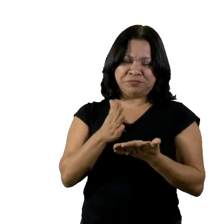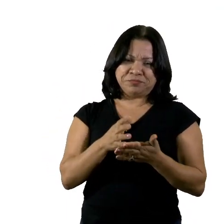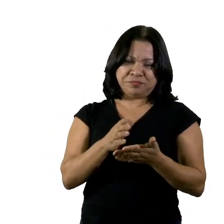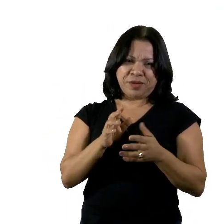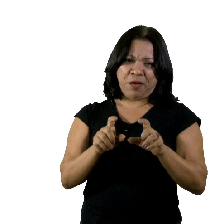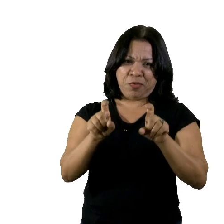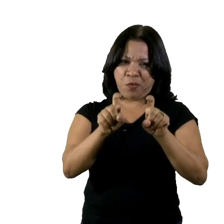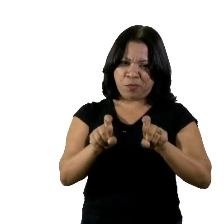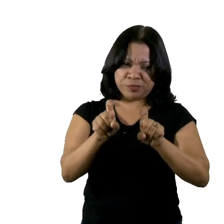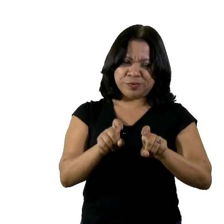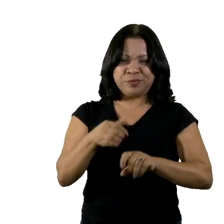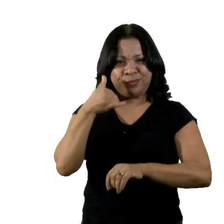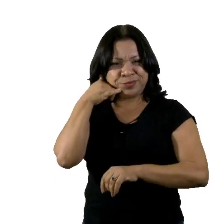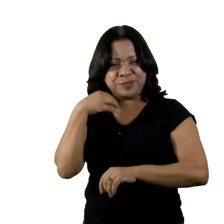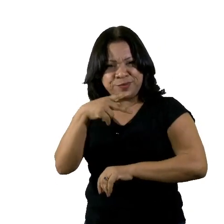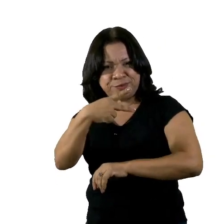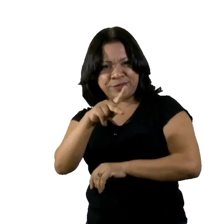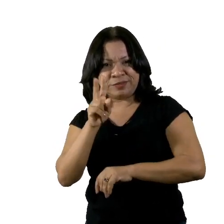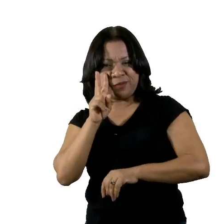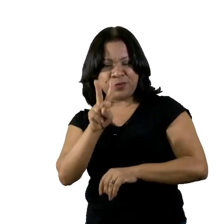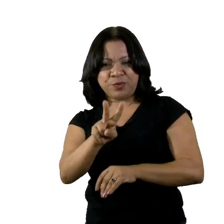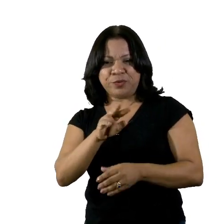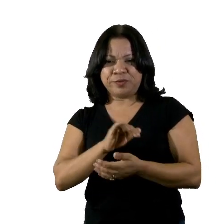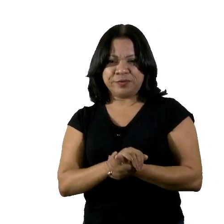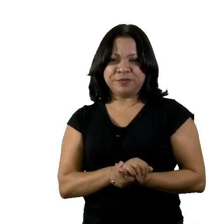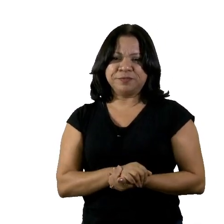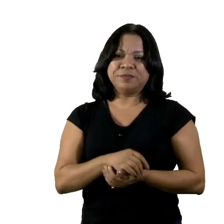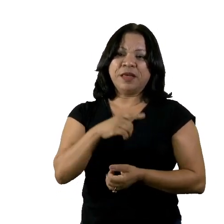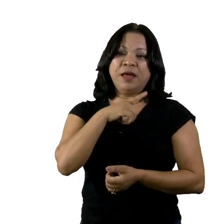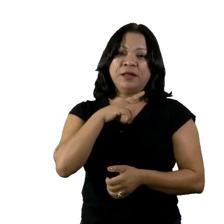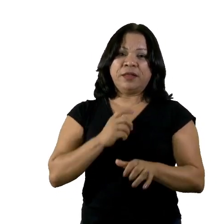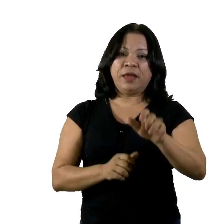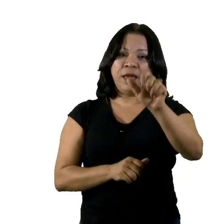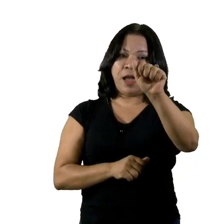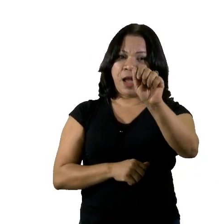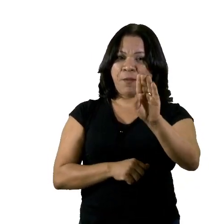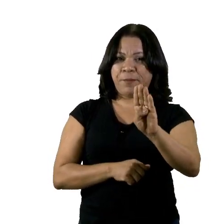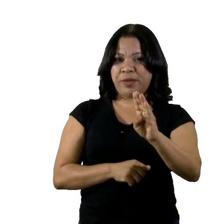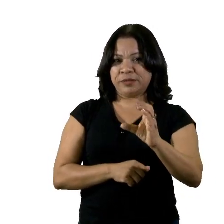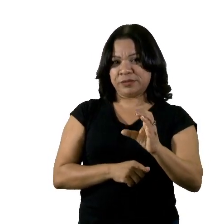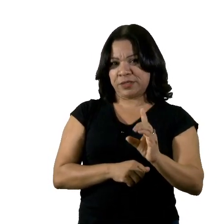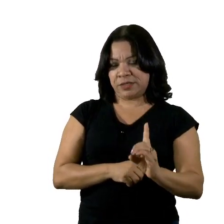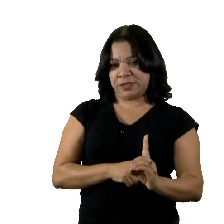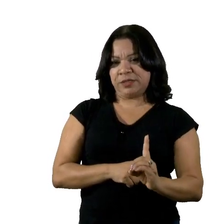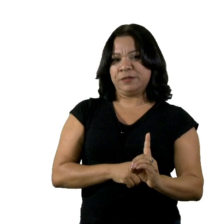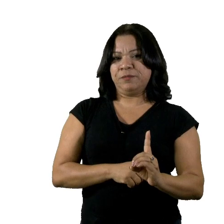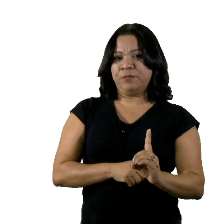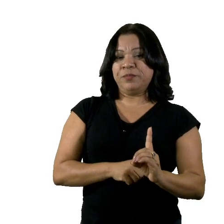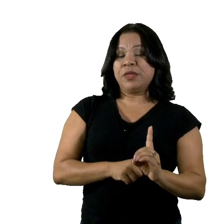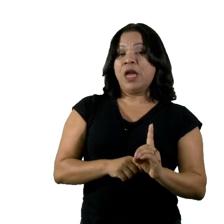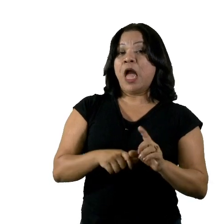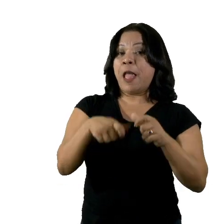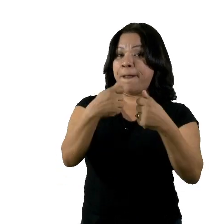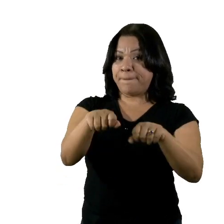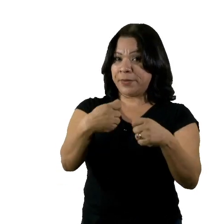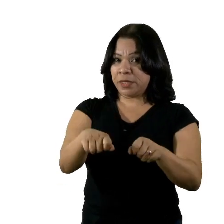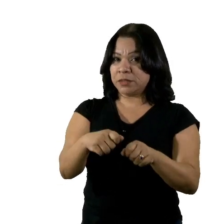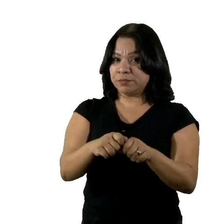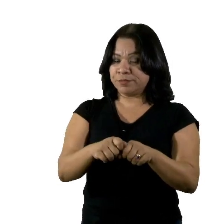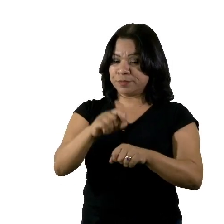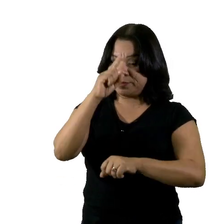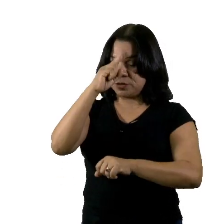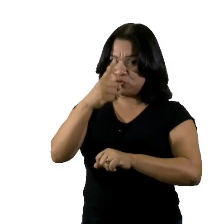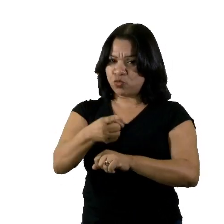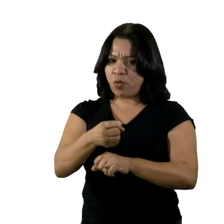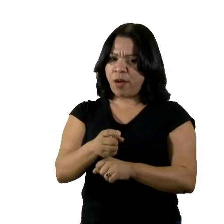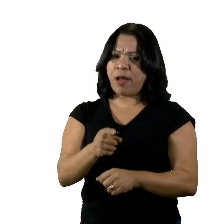E temos 4 sentenças, né? A, B, C, D, você tem que julgar cada uma das 4 sentenças. Aí vai dizer se é verdadeiro ou